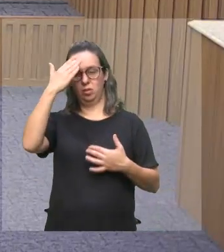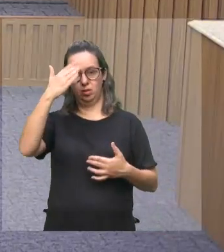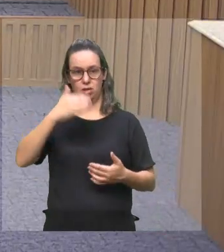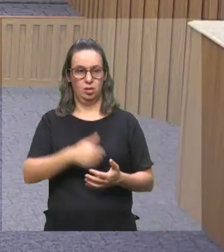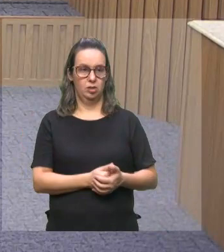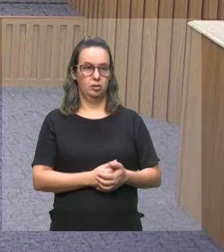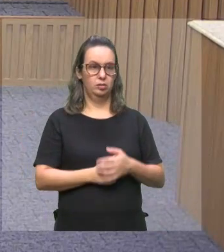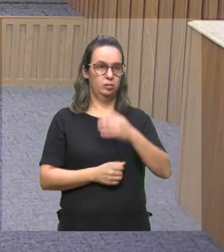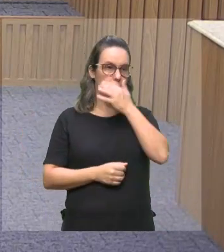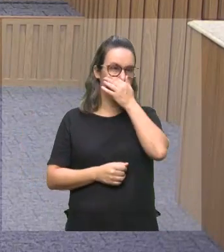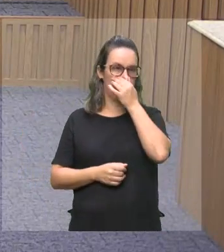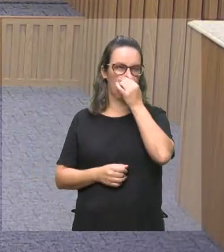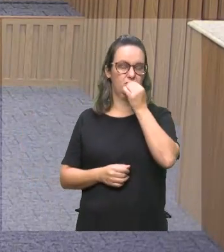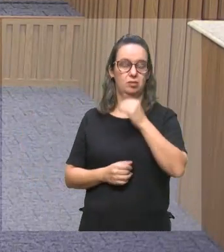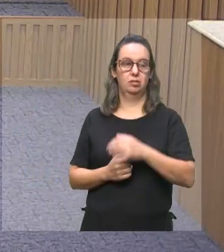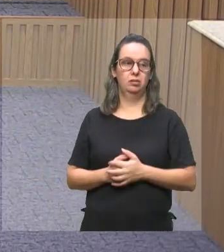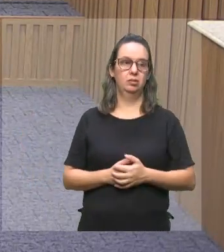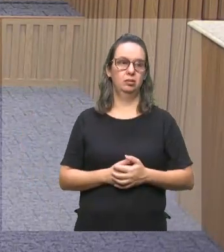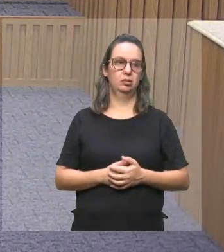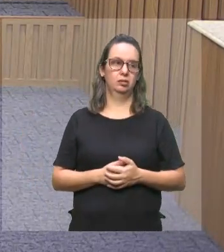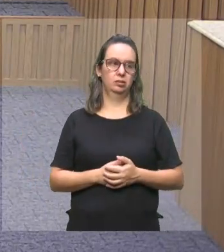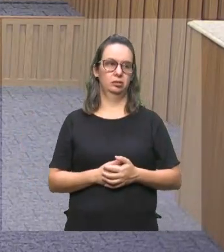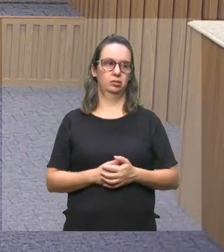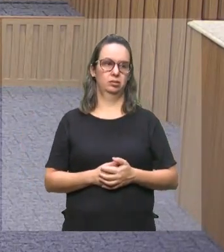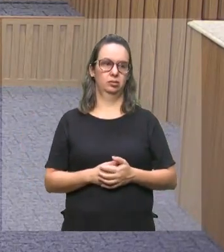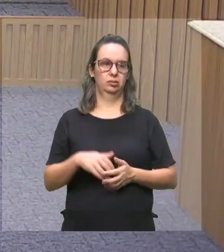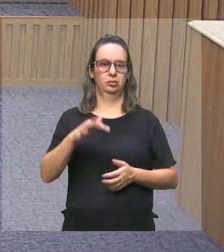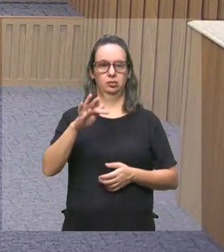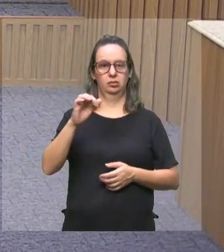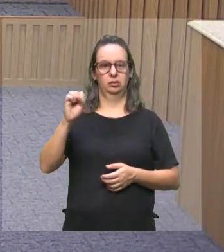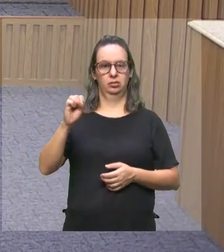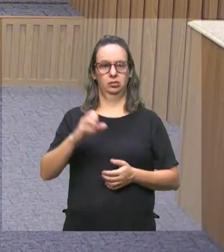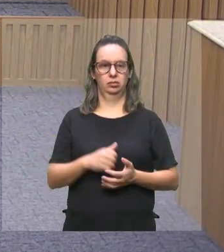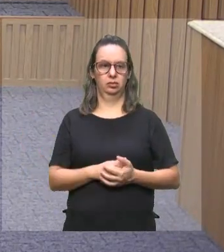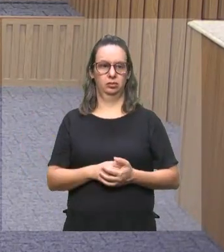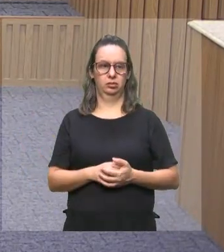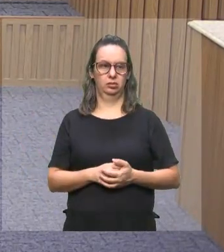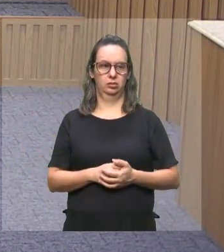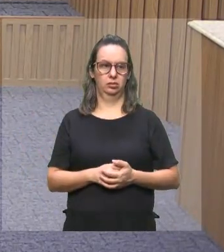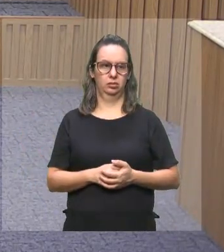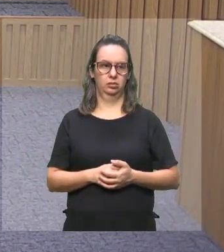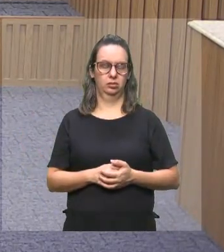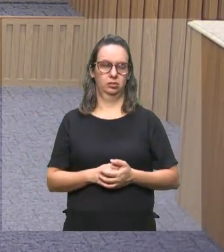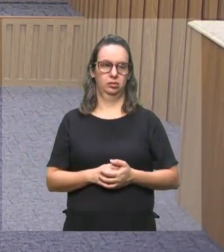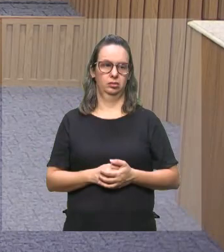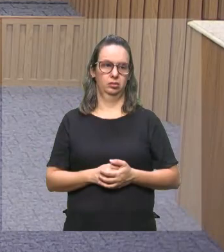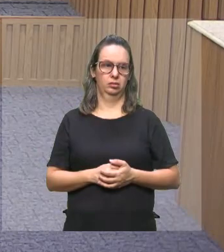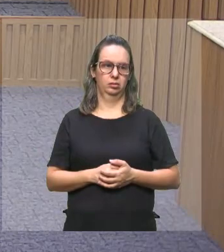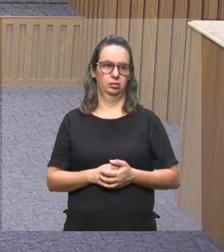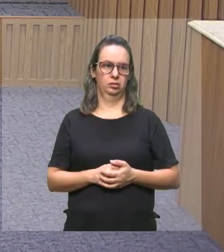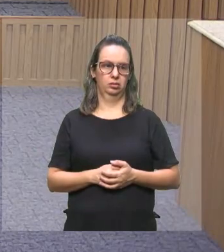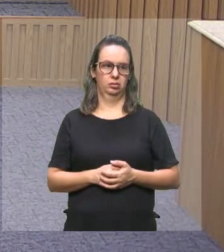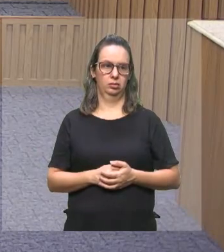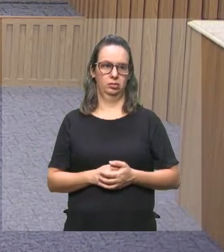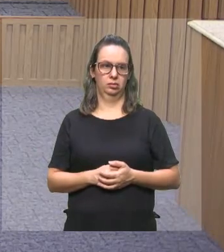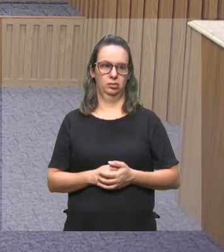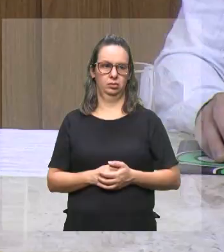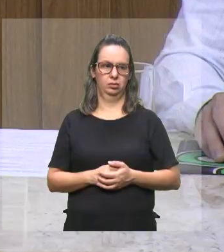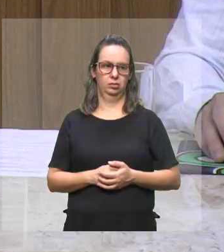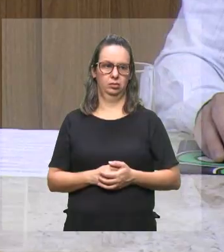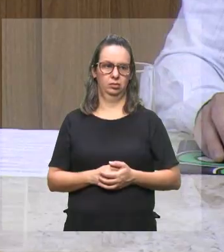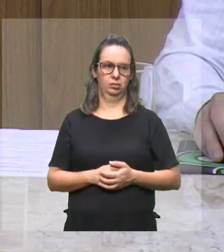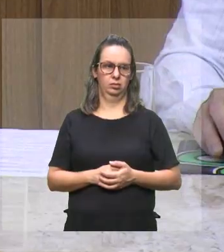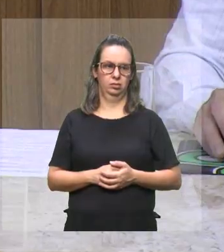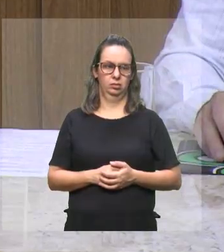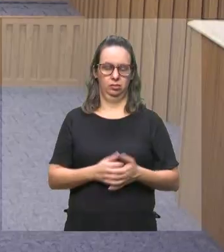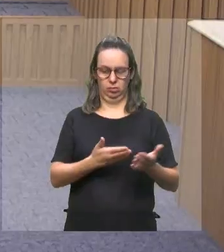Pela ordem, presidente. Pela ordem, vereador. Gostaria de me inscrever. Eu sei que tem pessoas na frente, mas colocar a minha inscrição. Não, não. Próximo é o senhor. Ninguém se inscreveu.